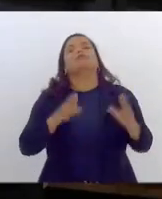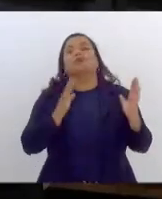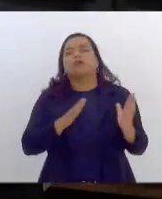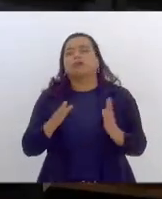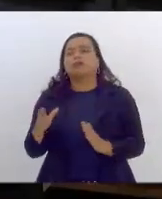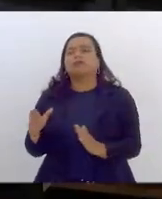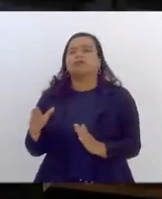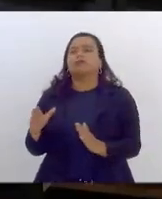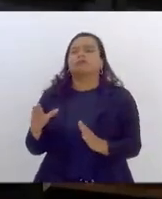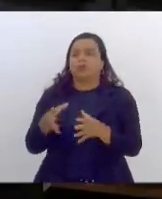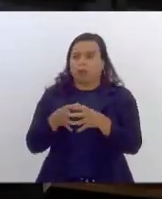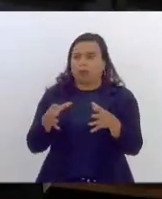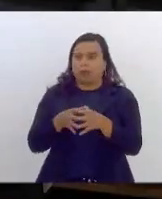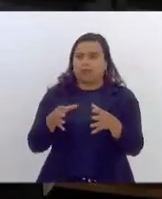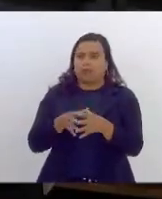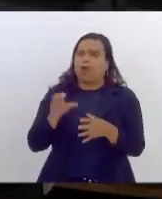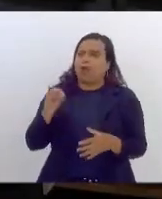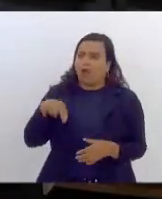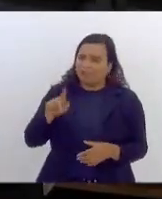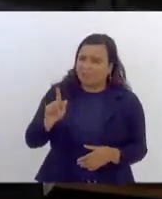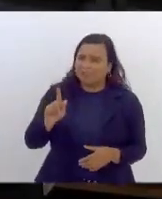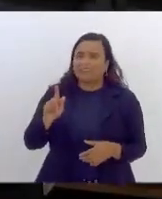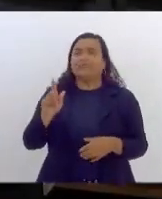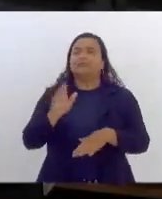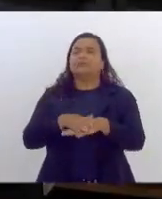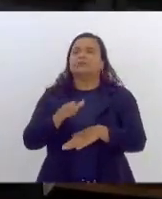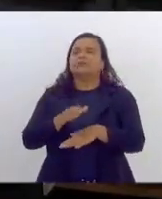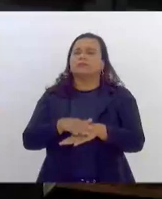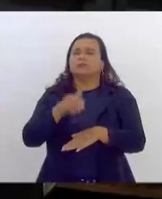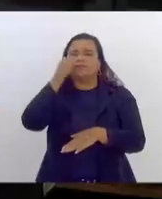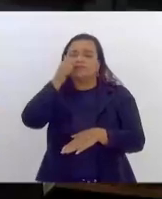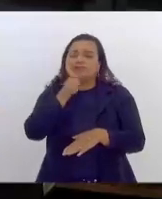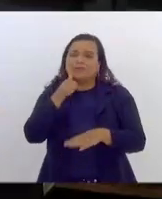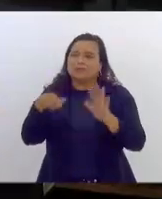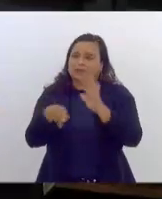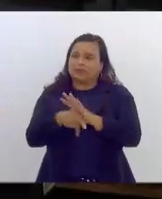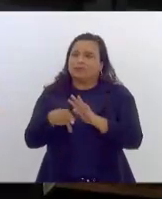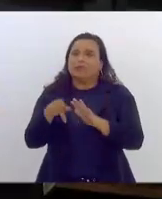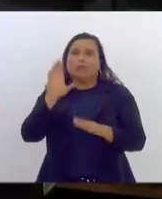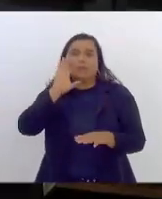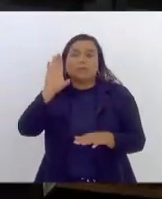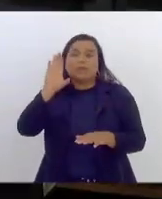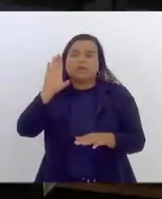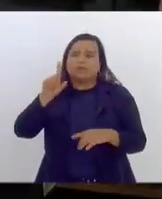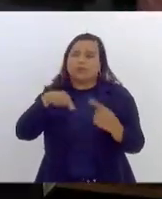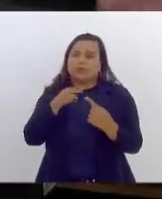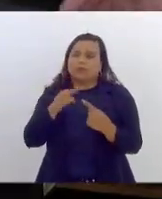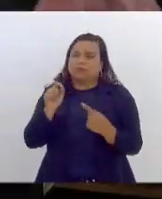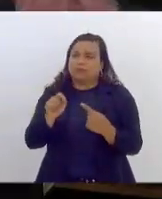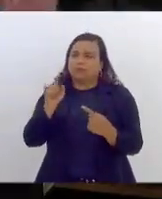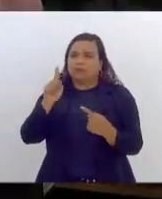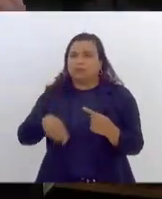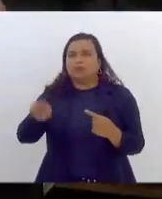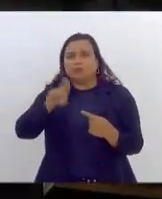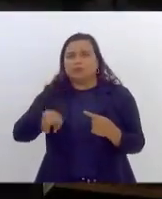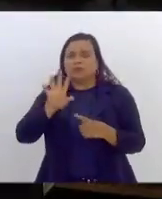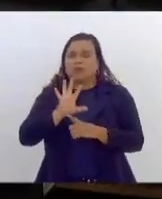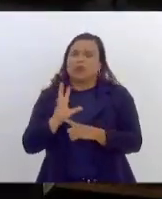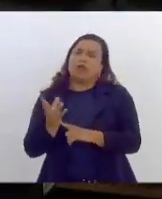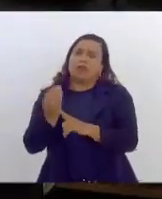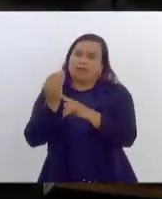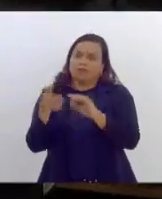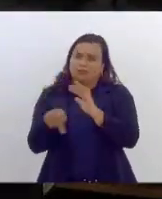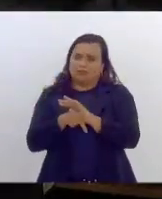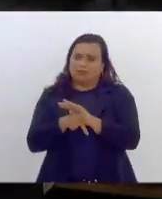Organização não governamental composta por mulheres e que tem como principal finalidade o uso da arte